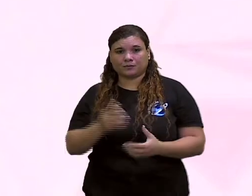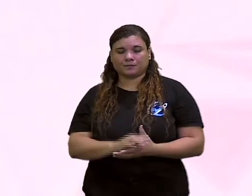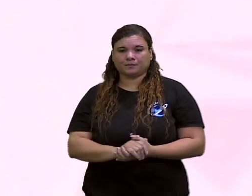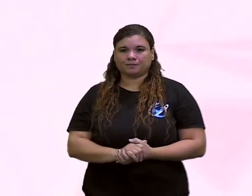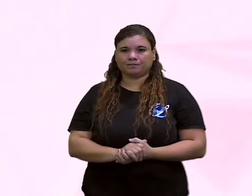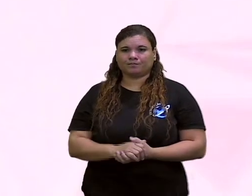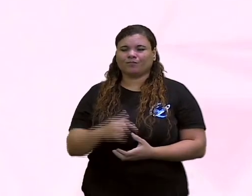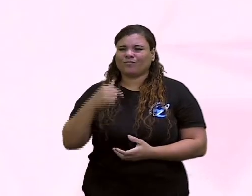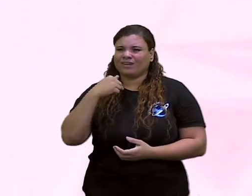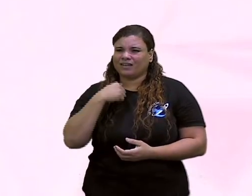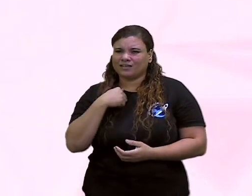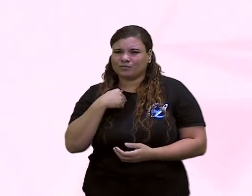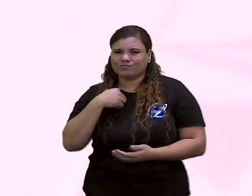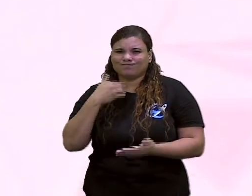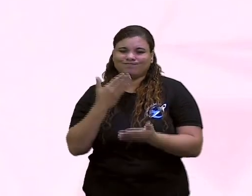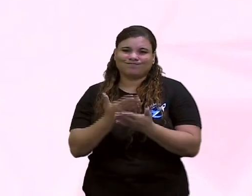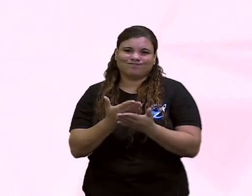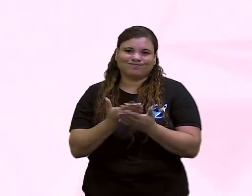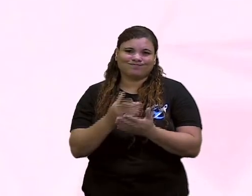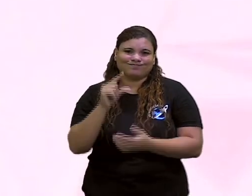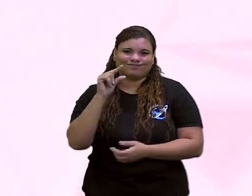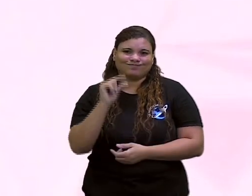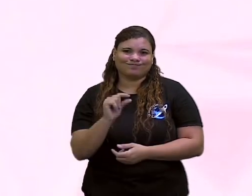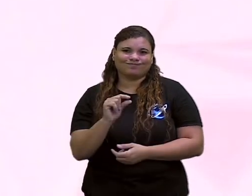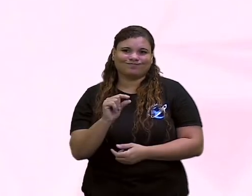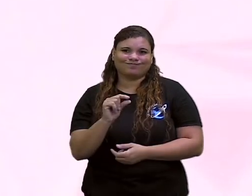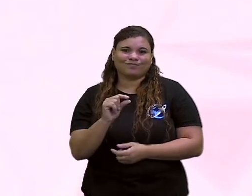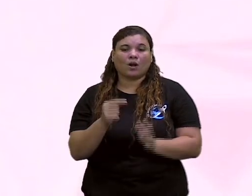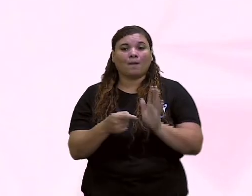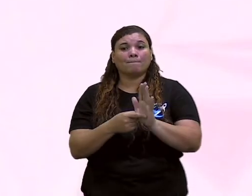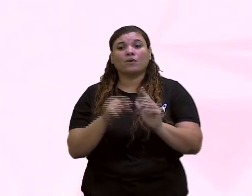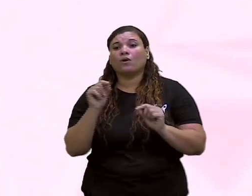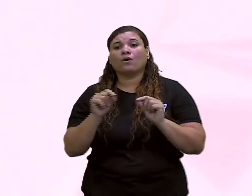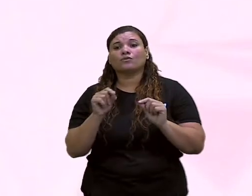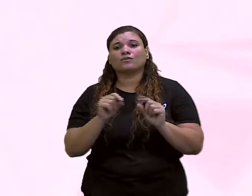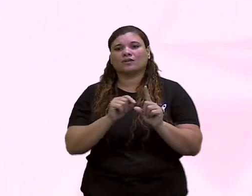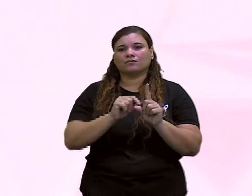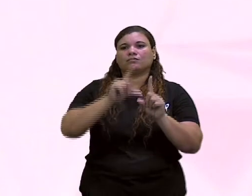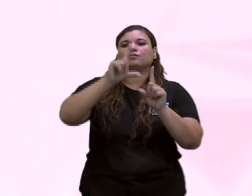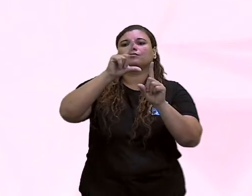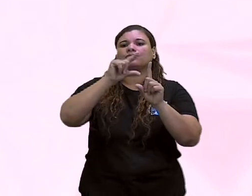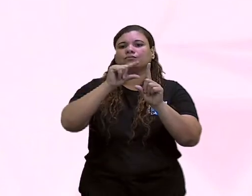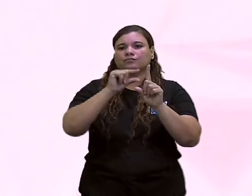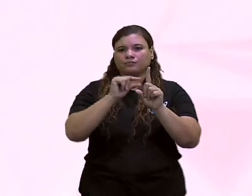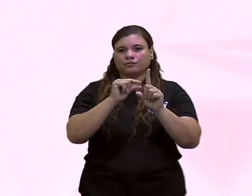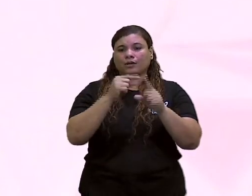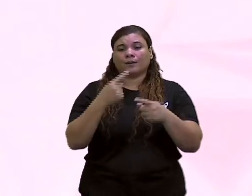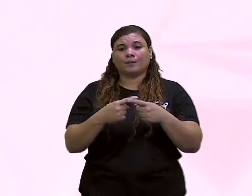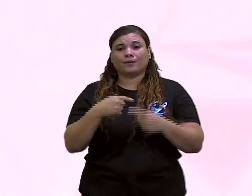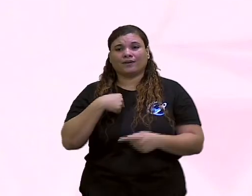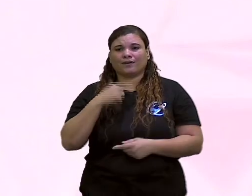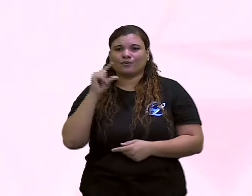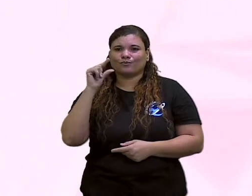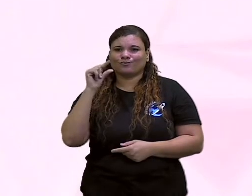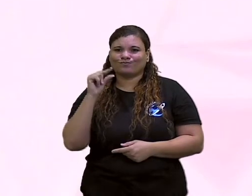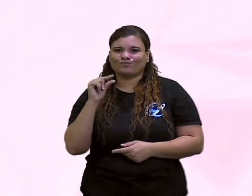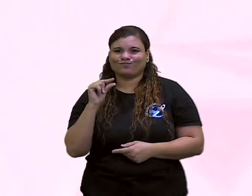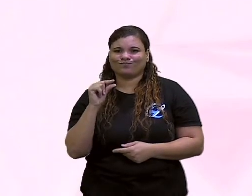intensidade. Eu estudei pouco. Então, a palavra pouco trouxe aí essa informação de